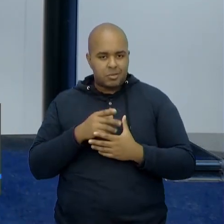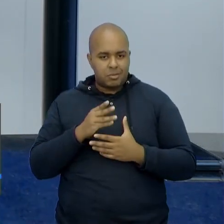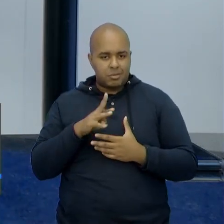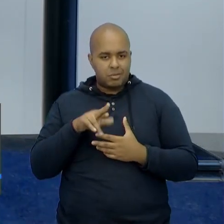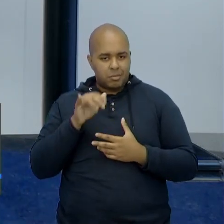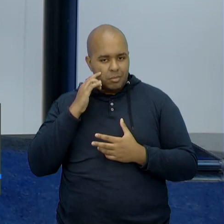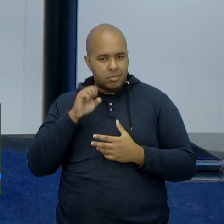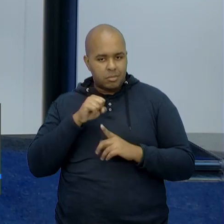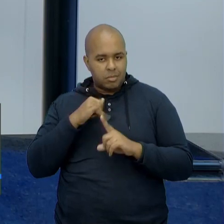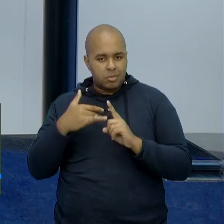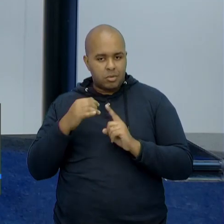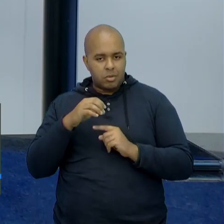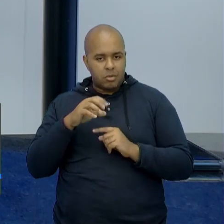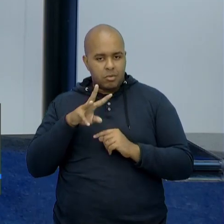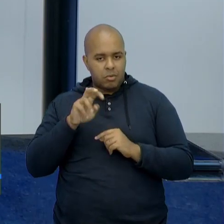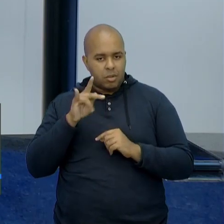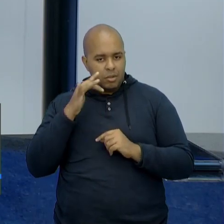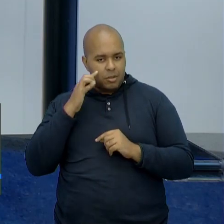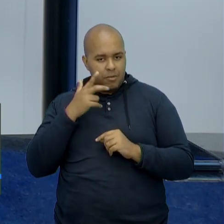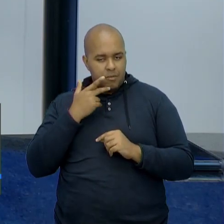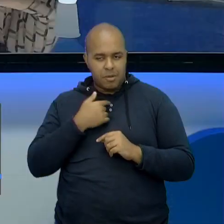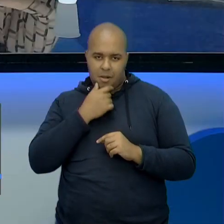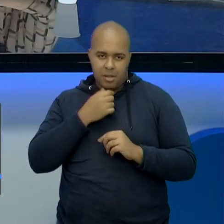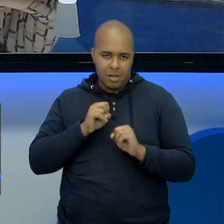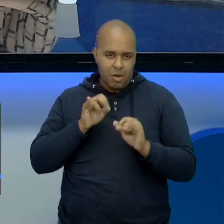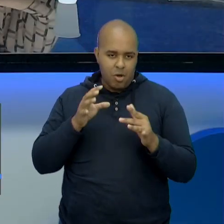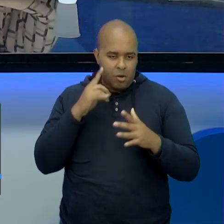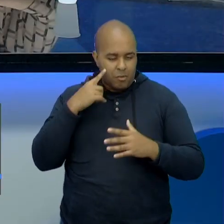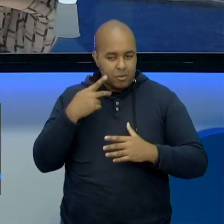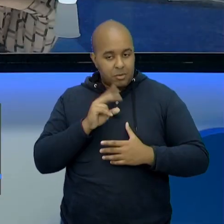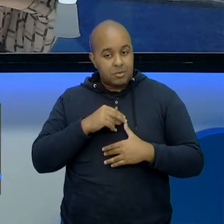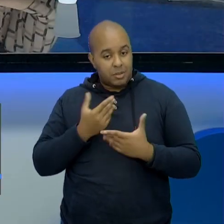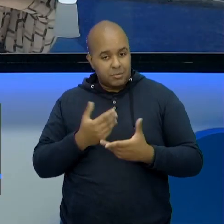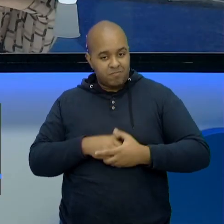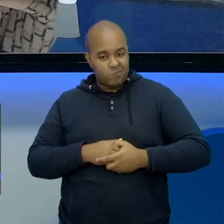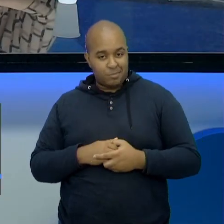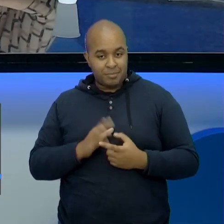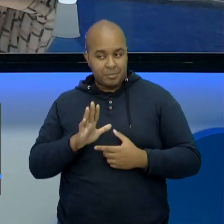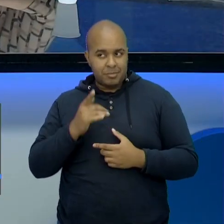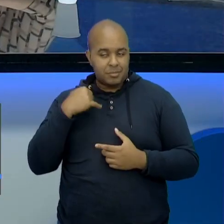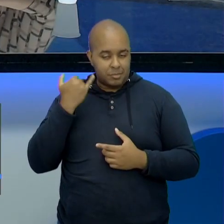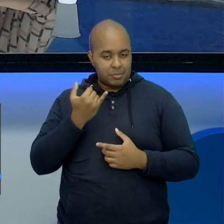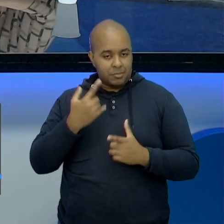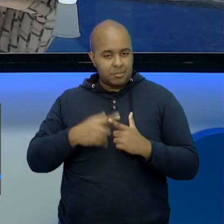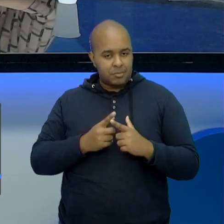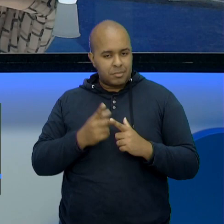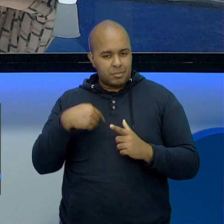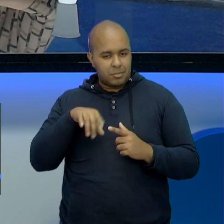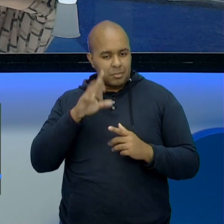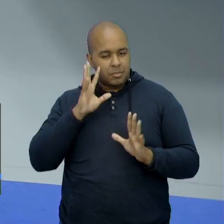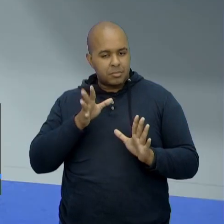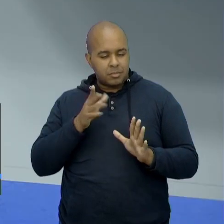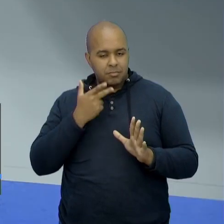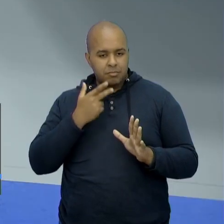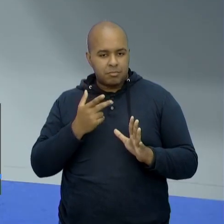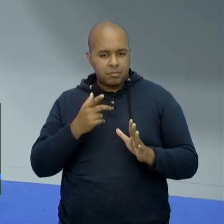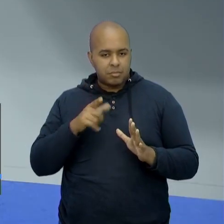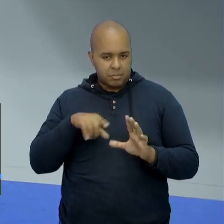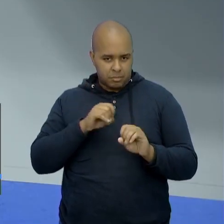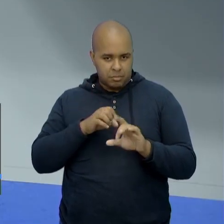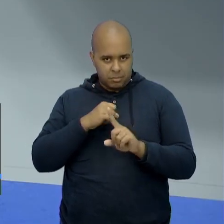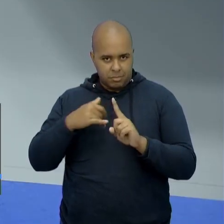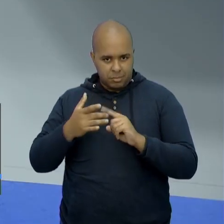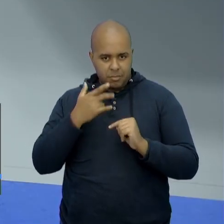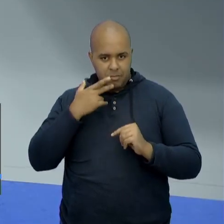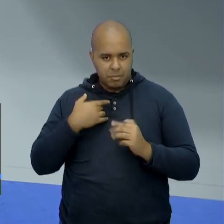um social washing. O inglês está bombando, né? Nossa, ela tá arrasando. E aí? Não, mas é importante, porque a gente já falou em aulas de